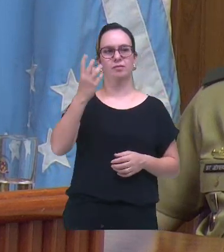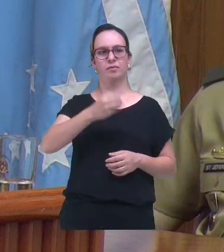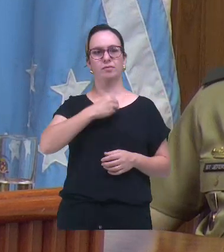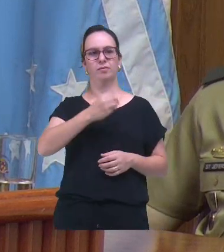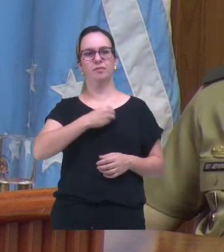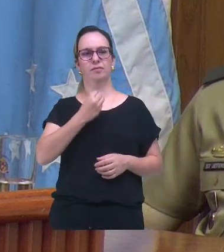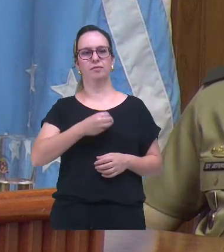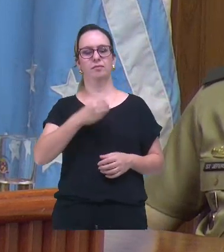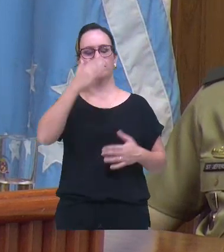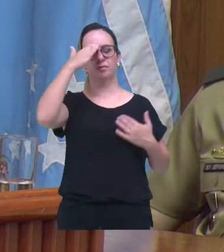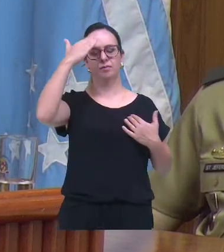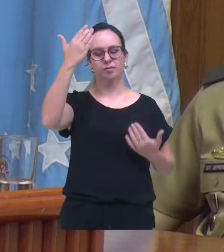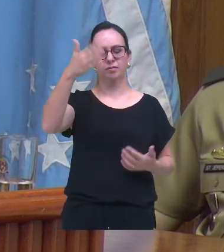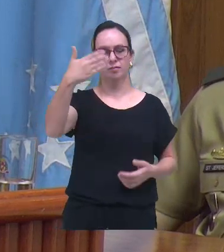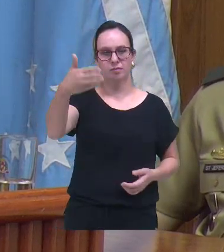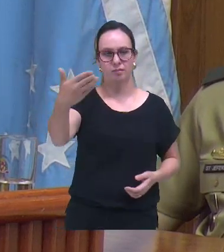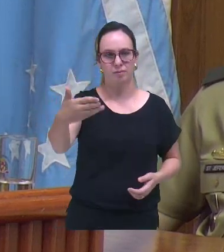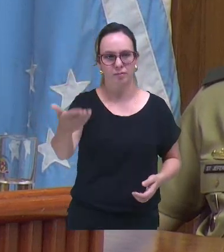homenageá-las,